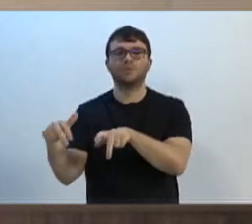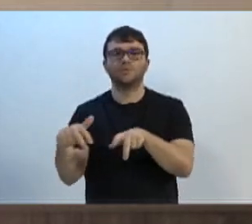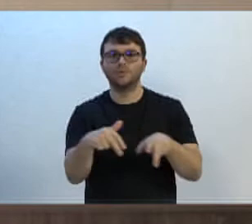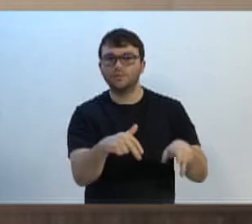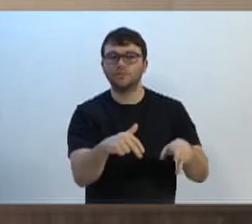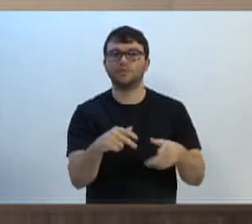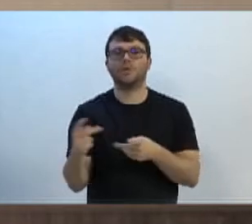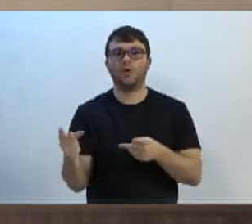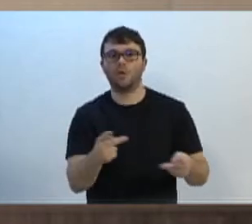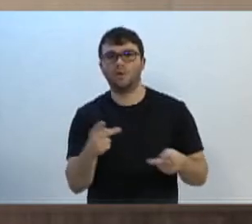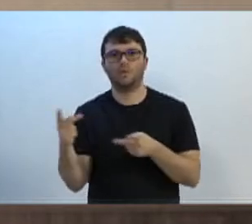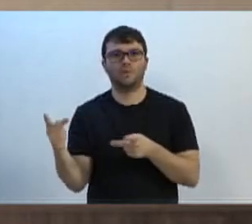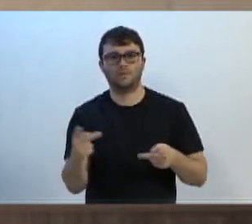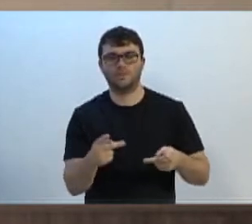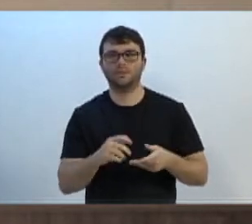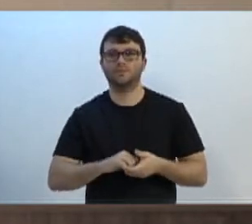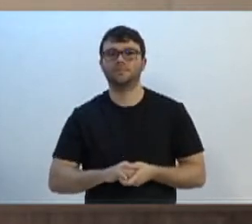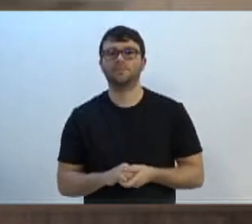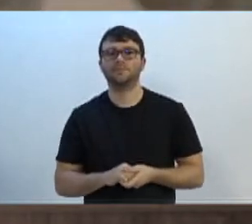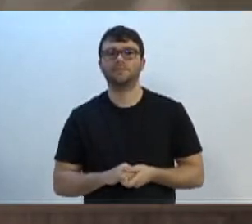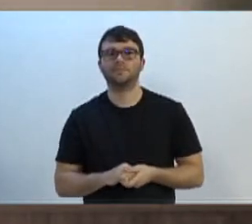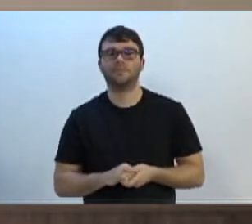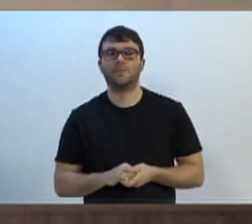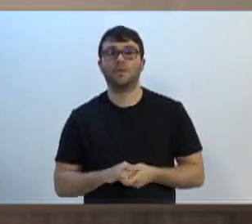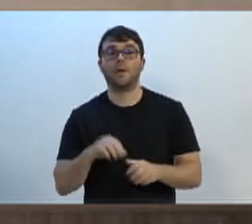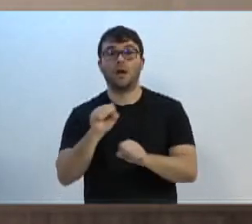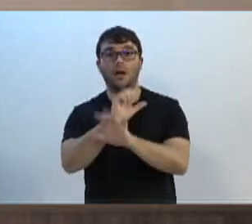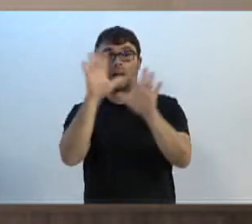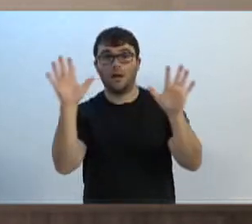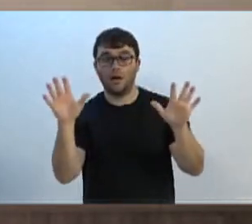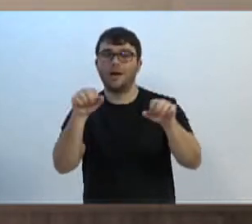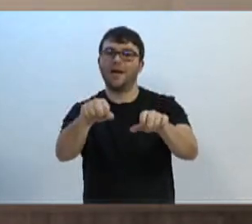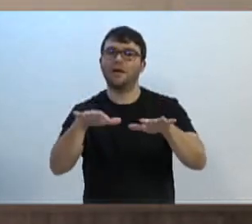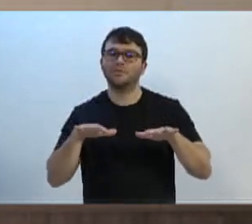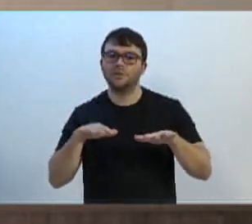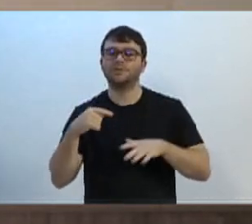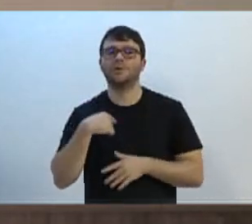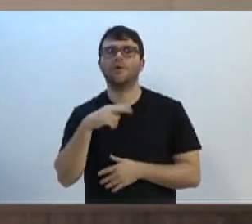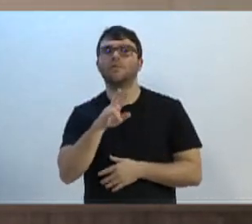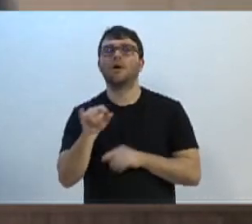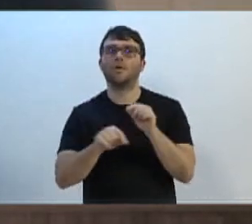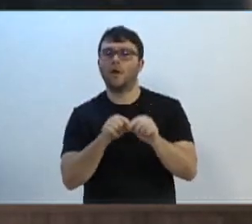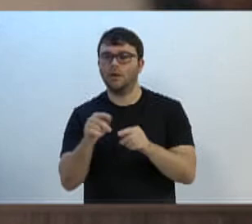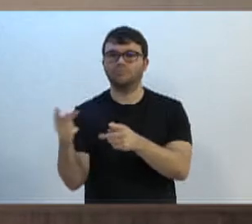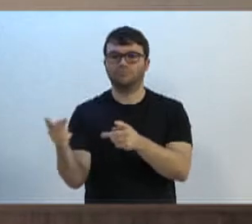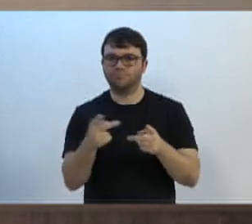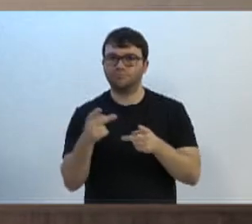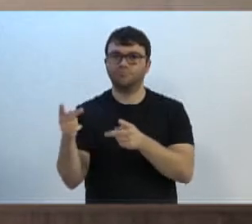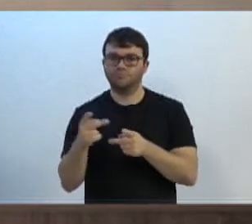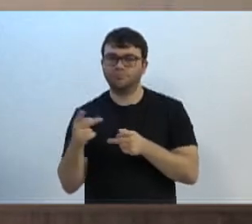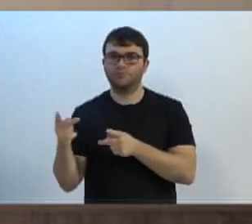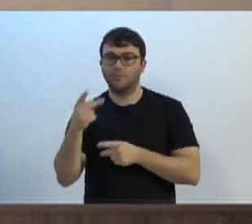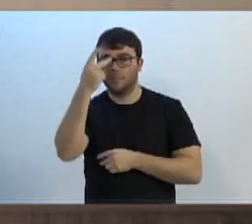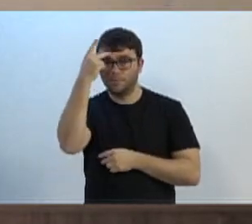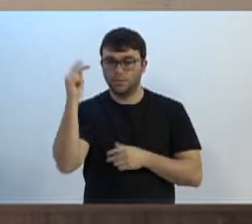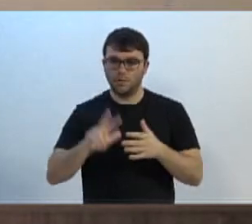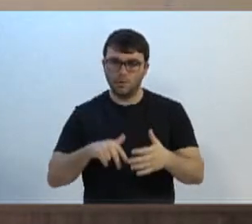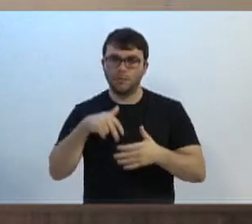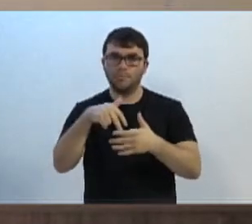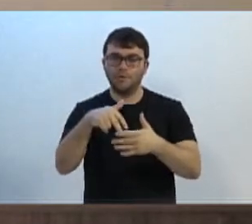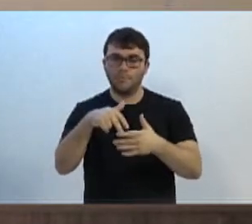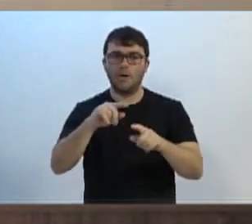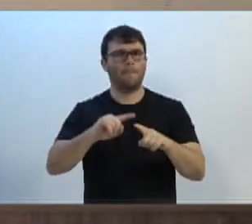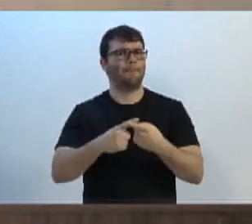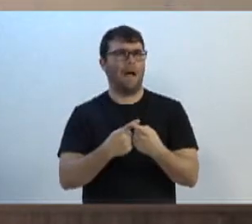convidados Só para deixar bem claro audiência nesse sentido eu vou trazer algumas pessoas aqui que vão fazer o uso da palavra isso não